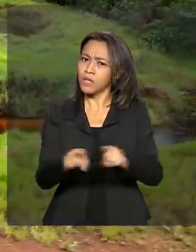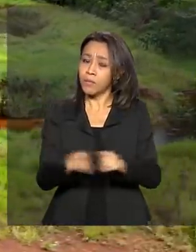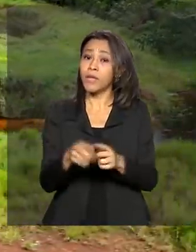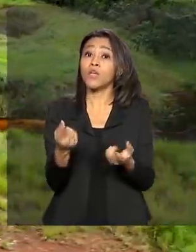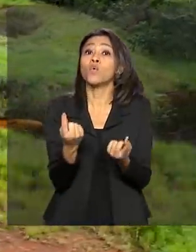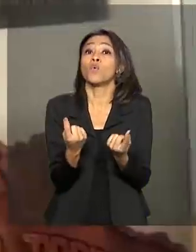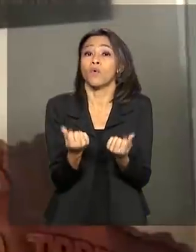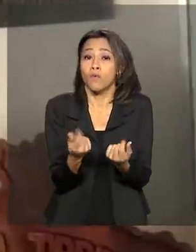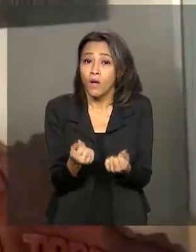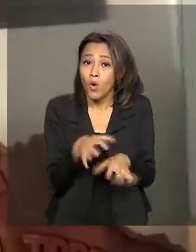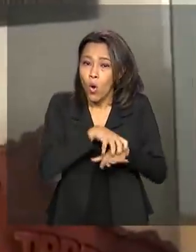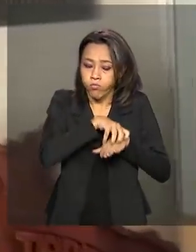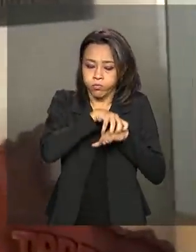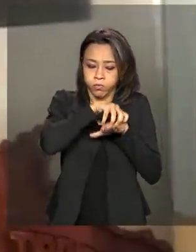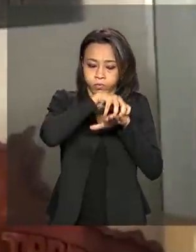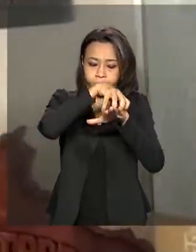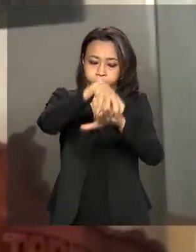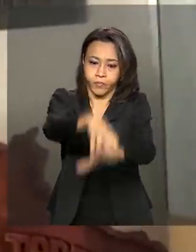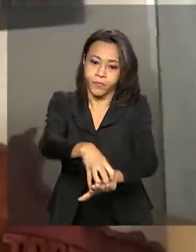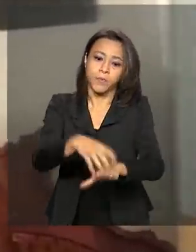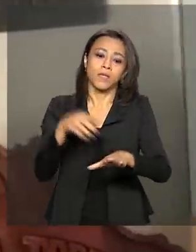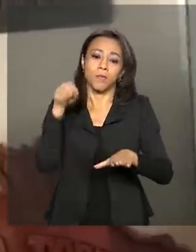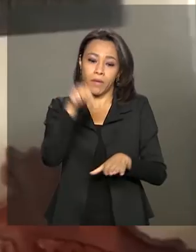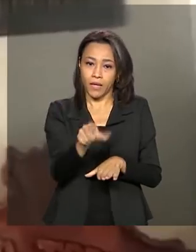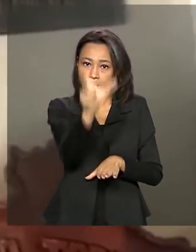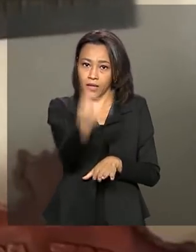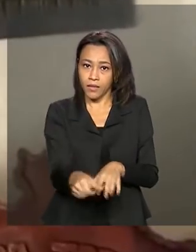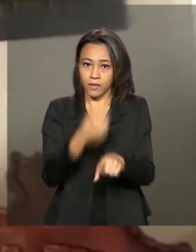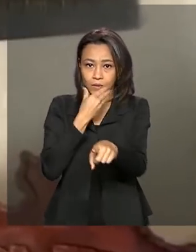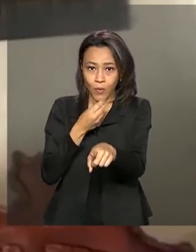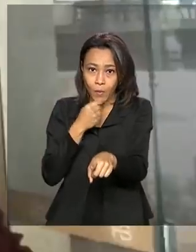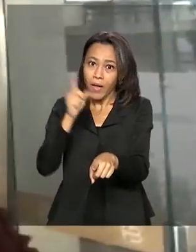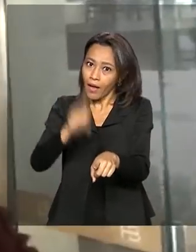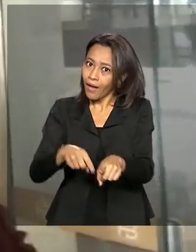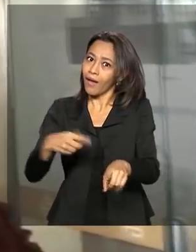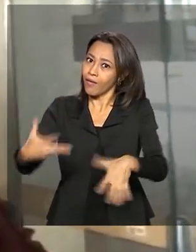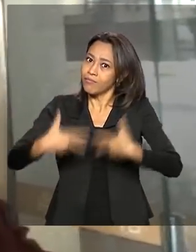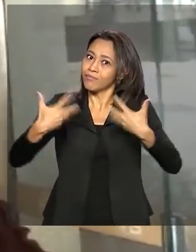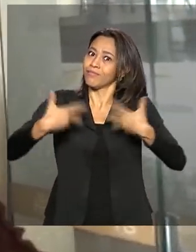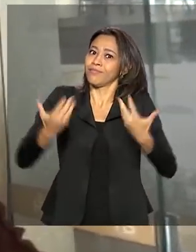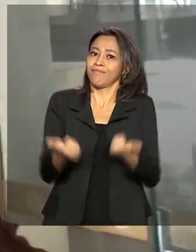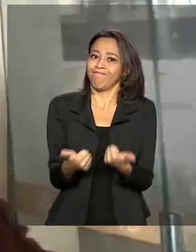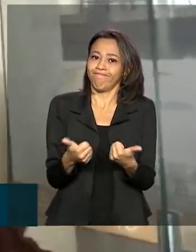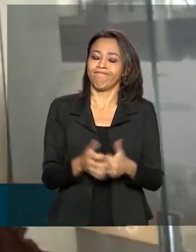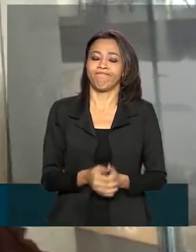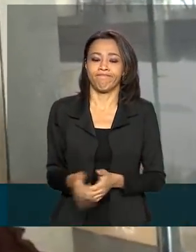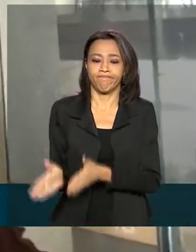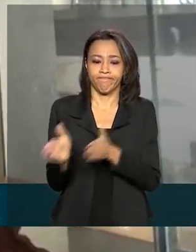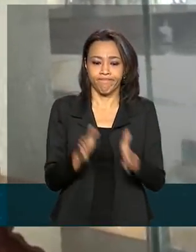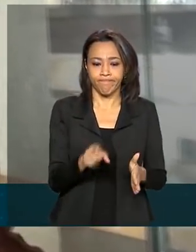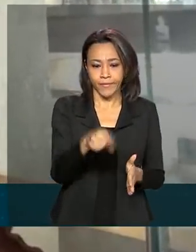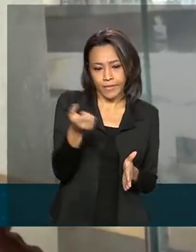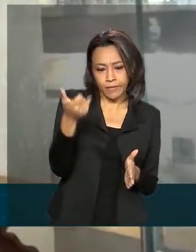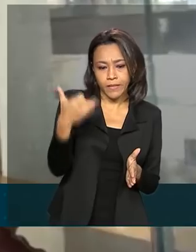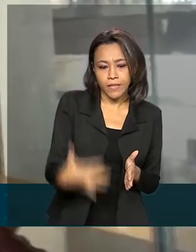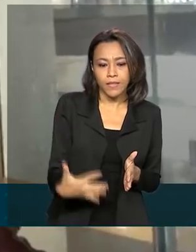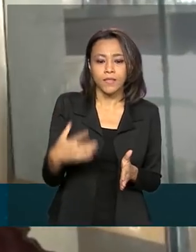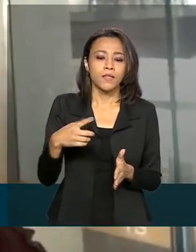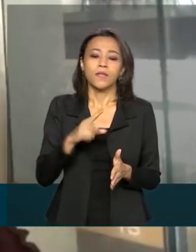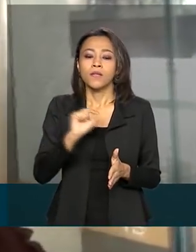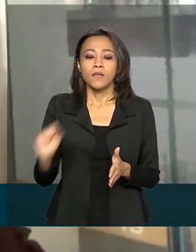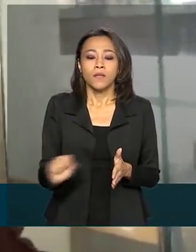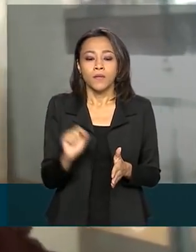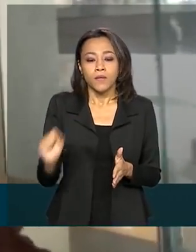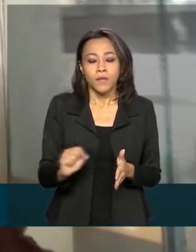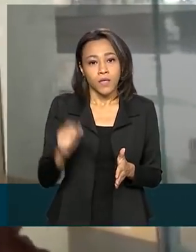transporte de cargas. Para esse produtor no Pará, um incentivo a mais. Vai vir muito a contribuir aí com a produção